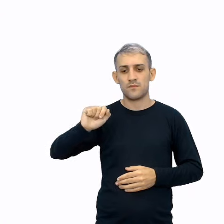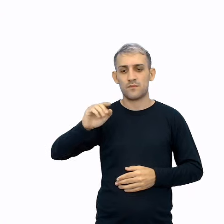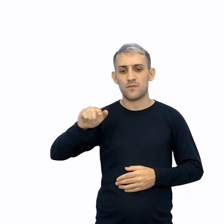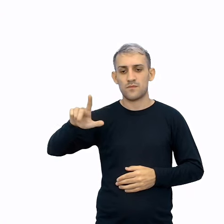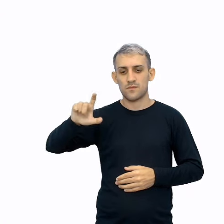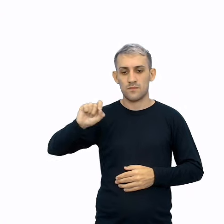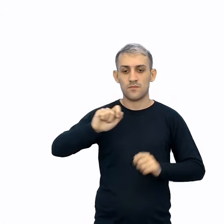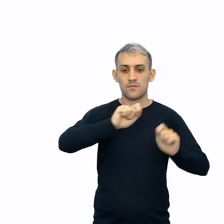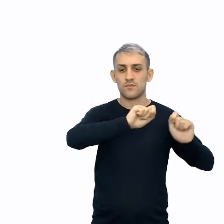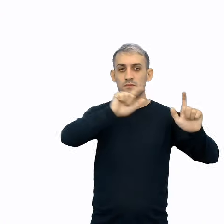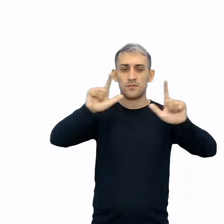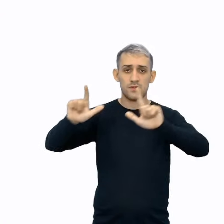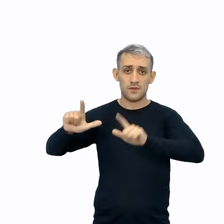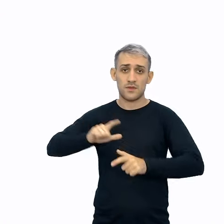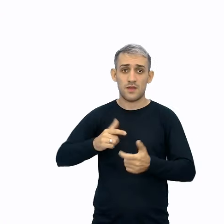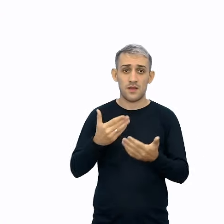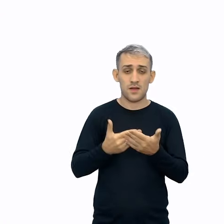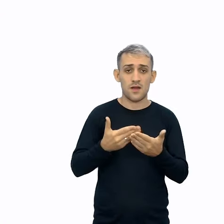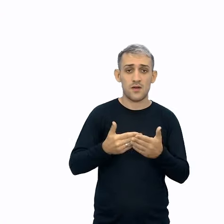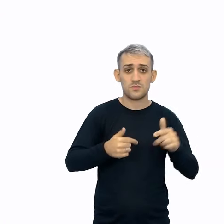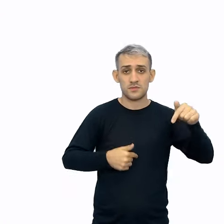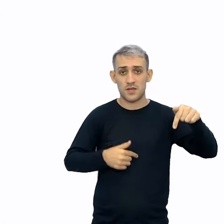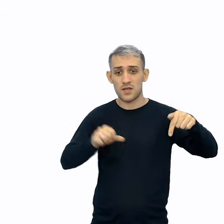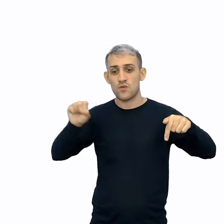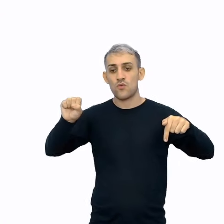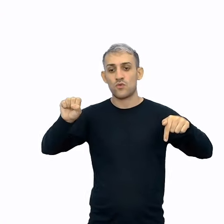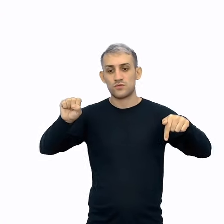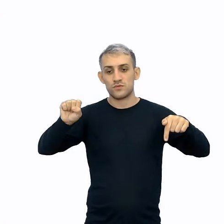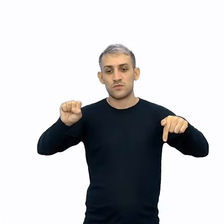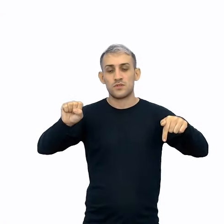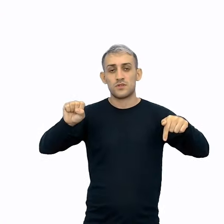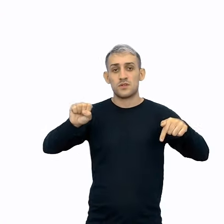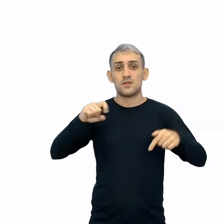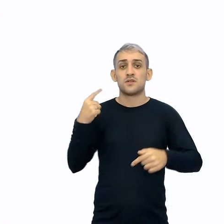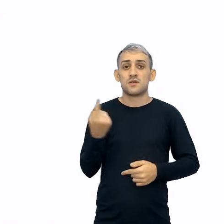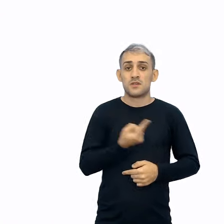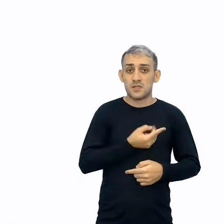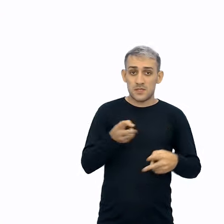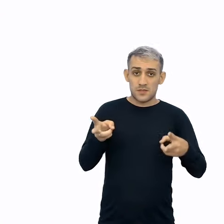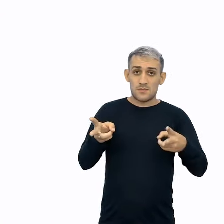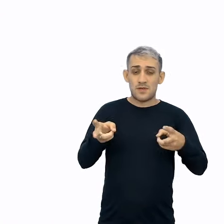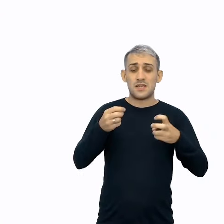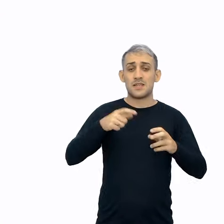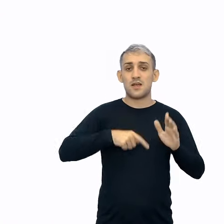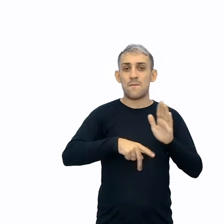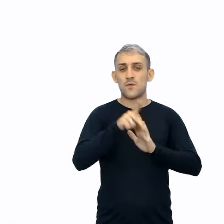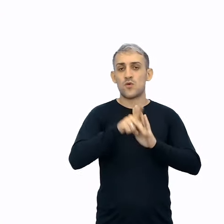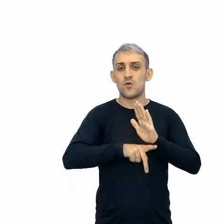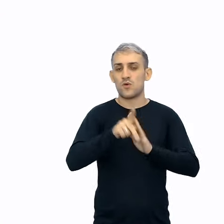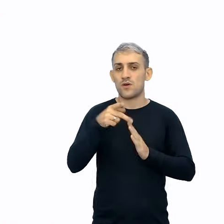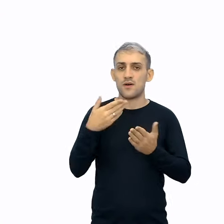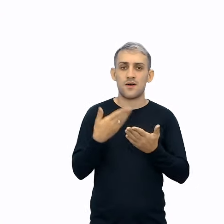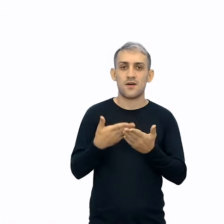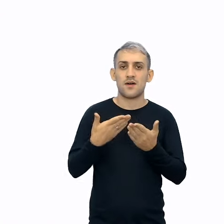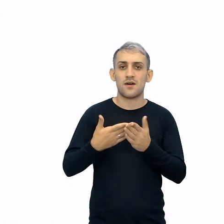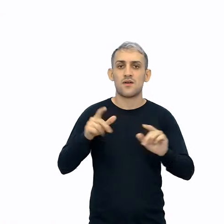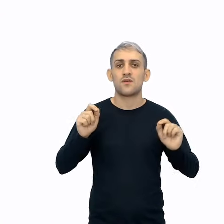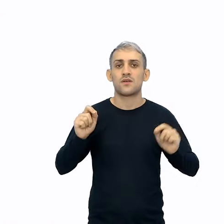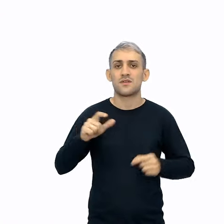analisar as aulas sete e oito. Então nós percebemos que o plano dessas aulas ele